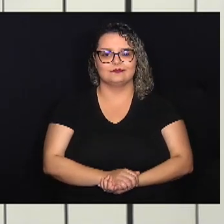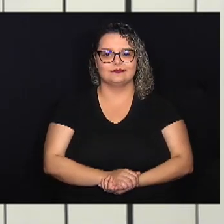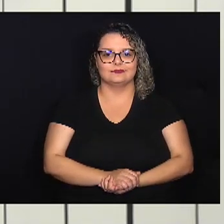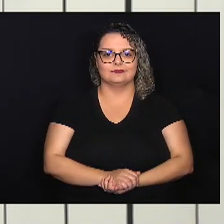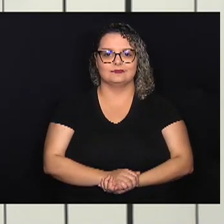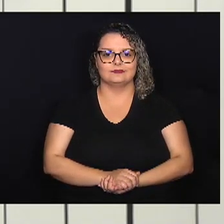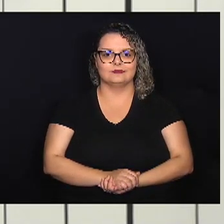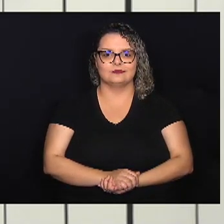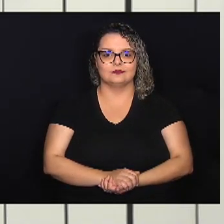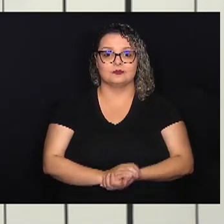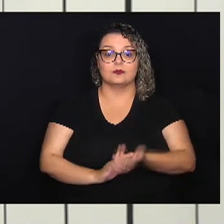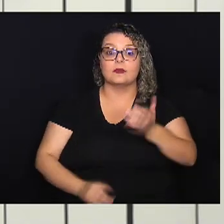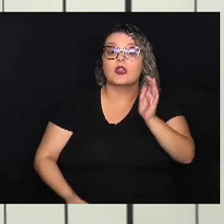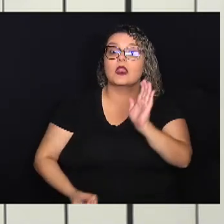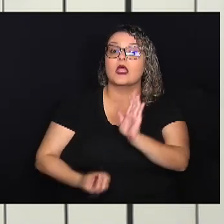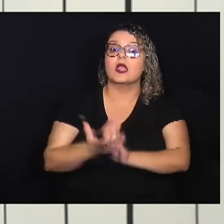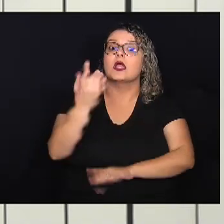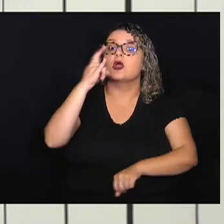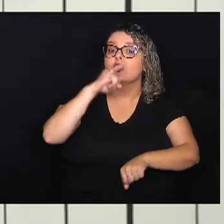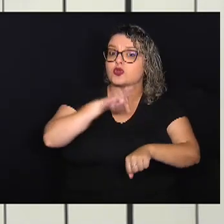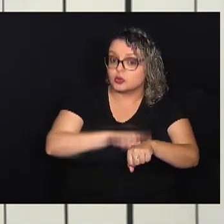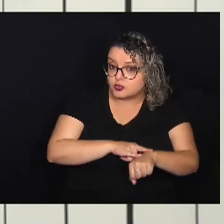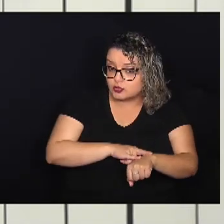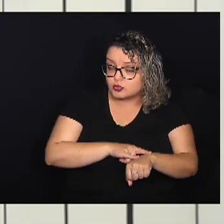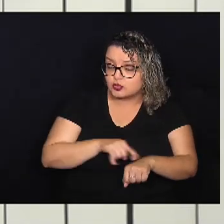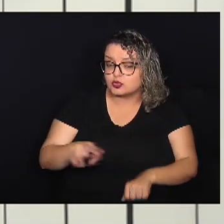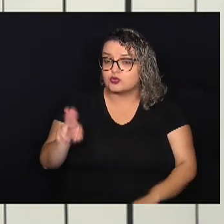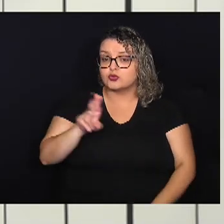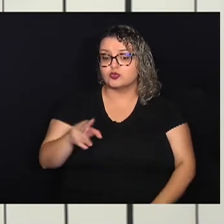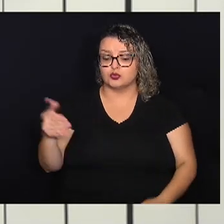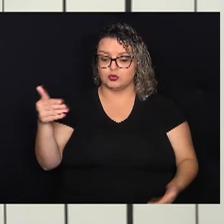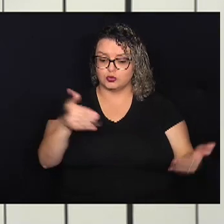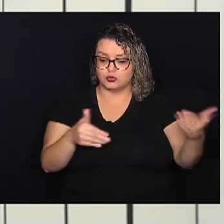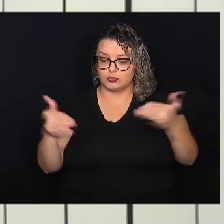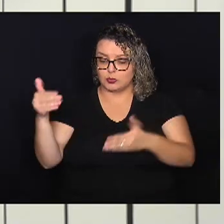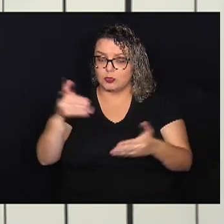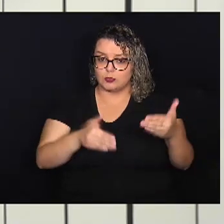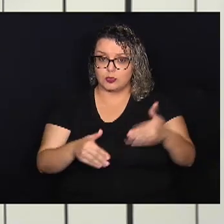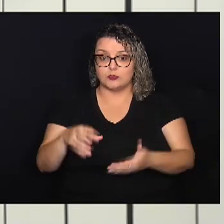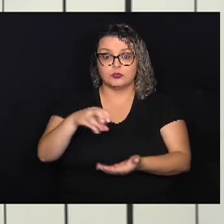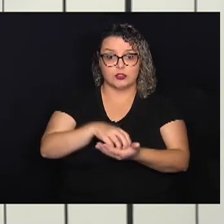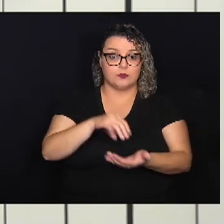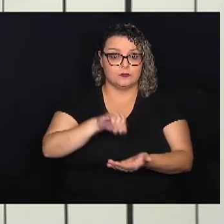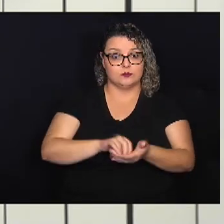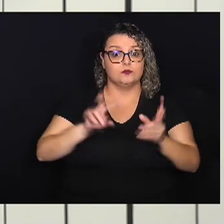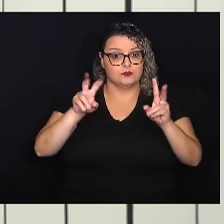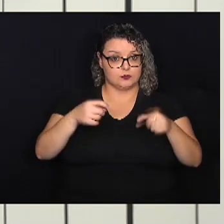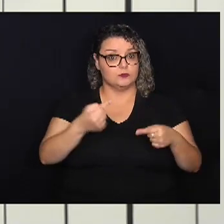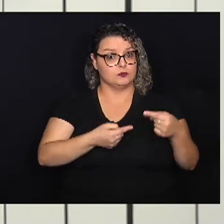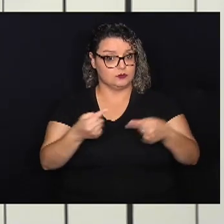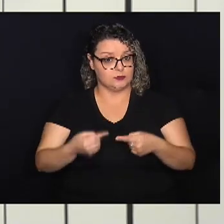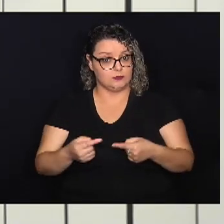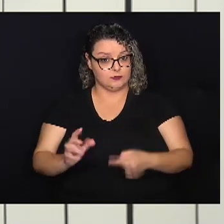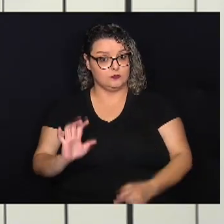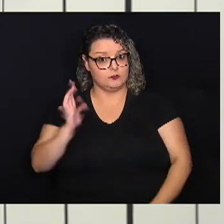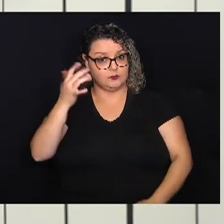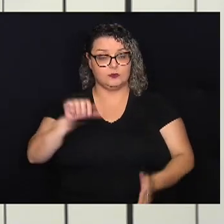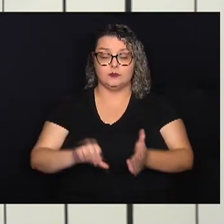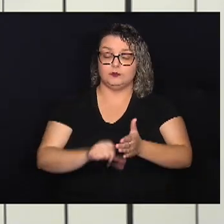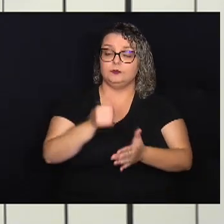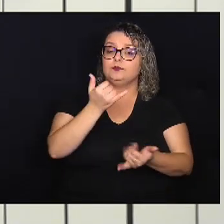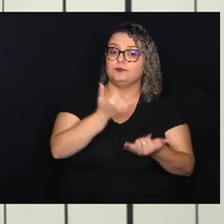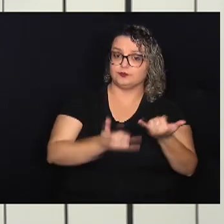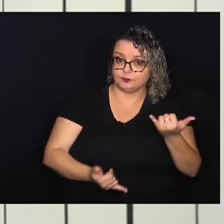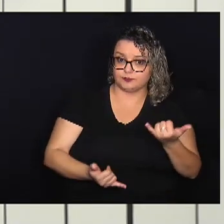A criação de banheiros de uso comum no centro da cidade foi tema de um debate que aconteceu aqui na primeira parte